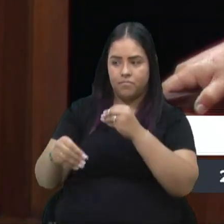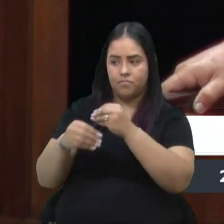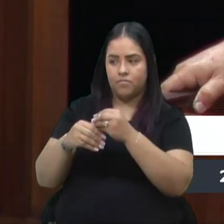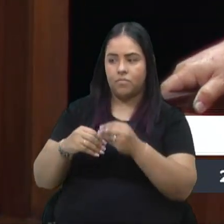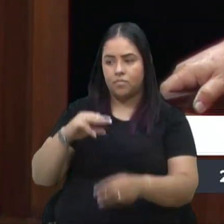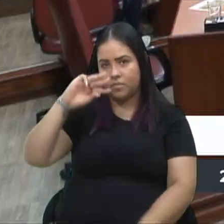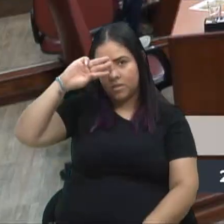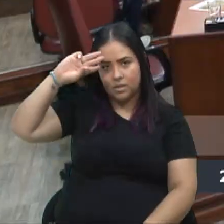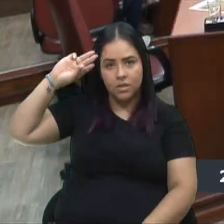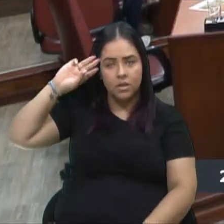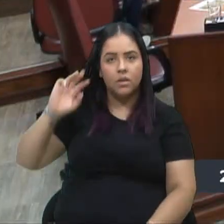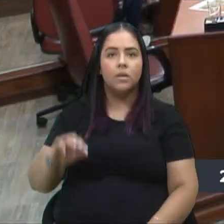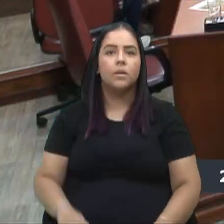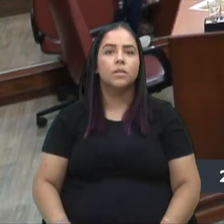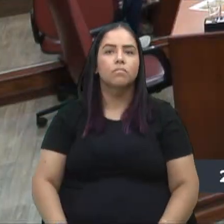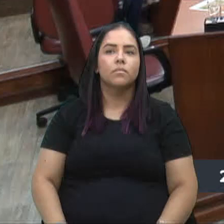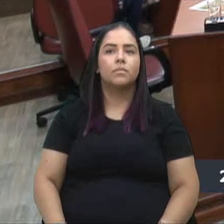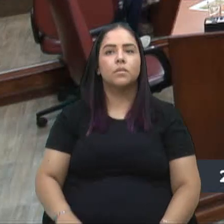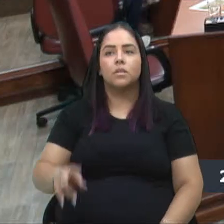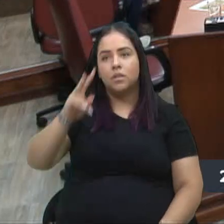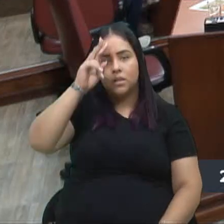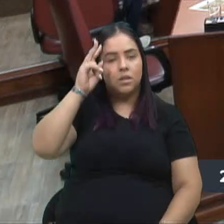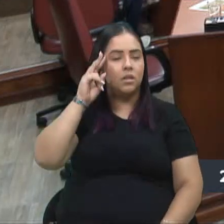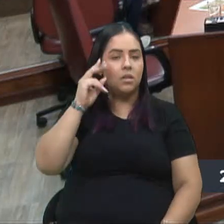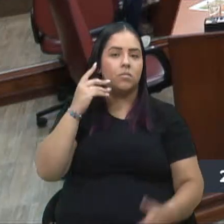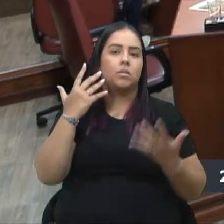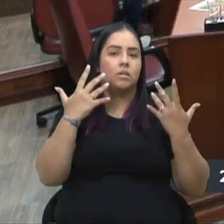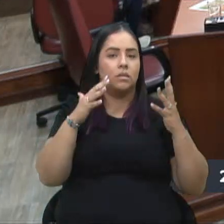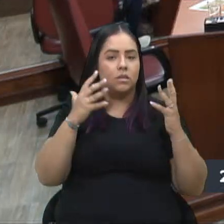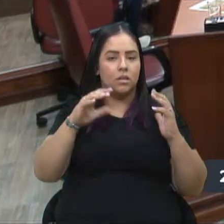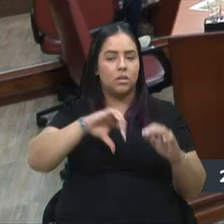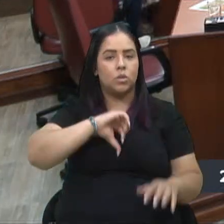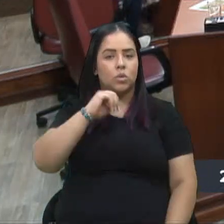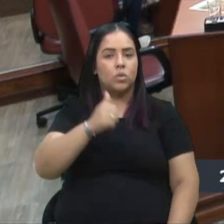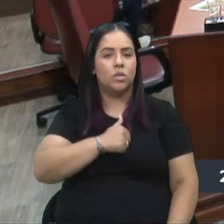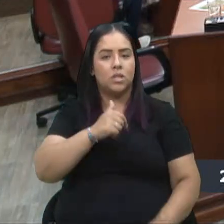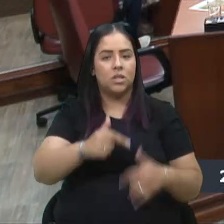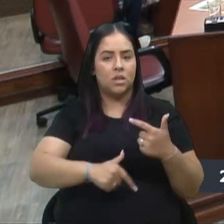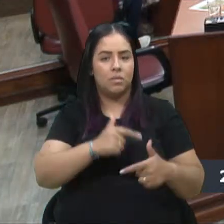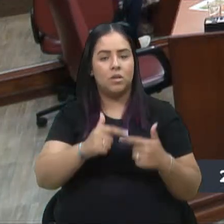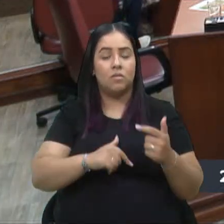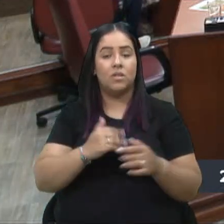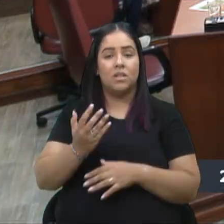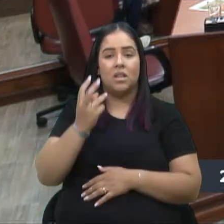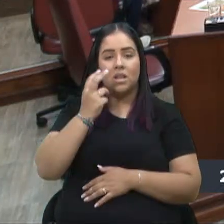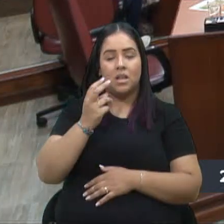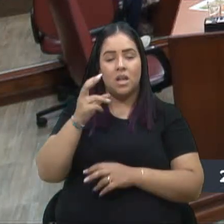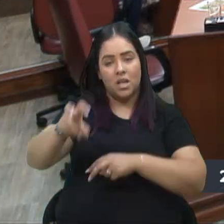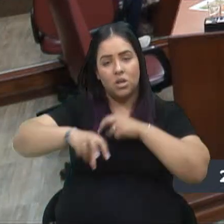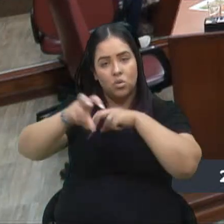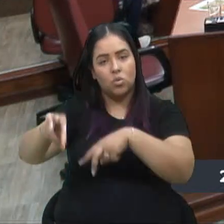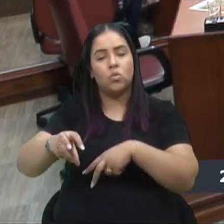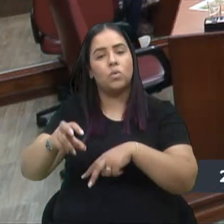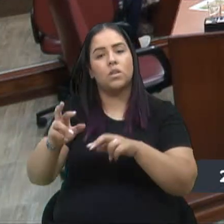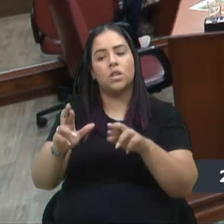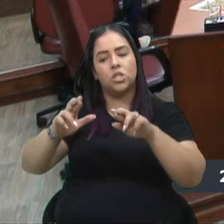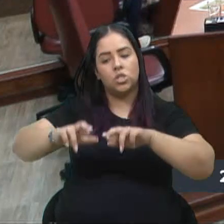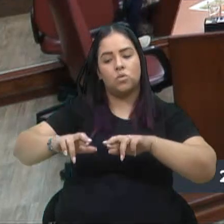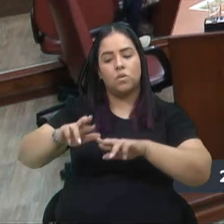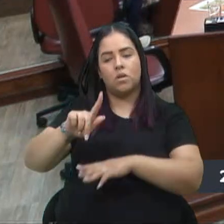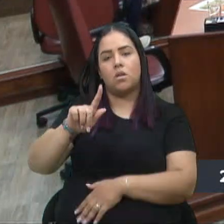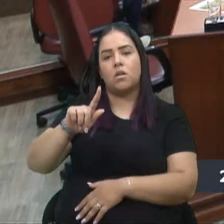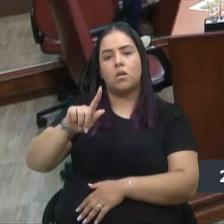Juliano vereadora esse parabenizo atitude para esse trabalho o senhor quer um agricultor que também é lida da região de galopes